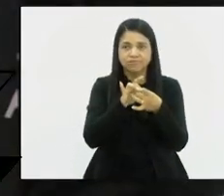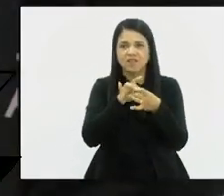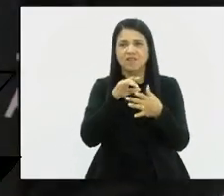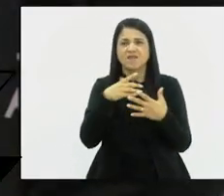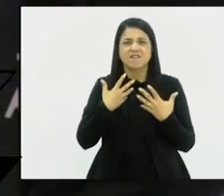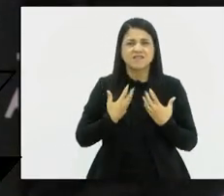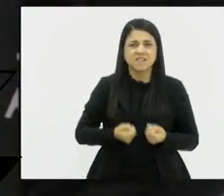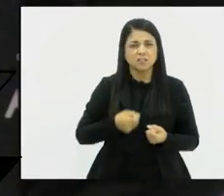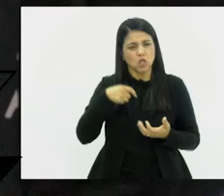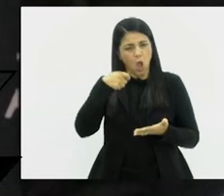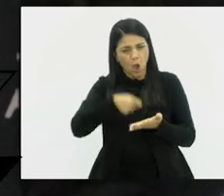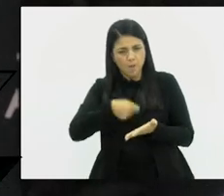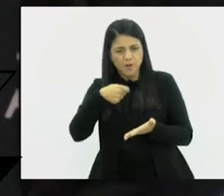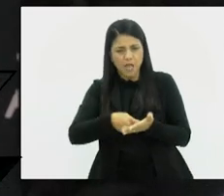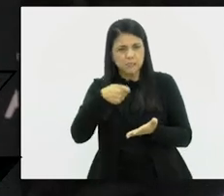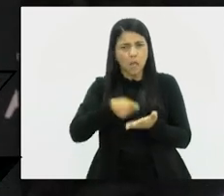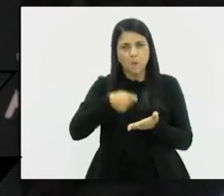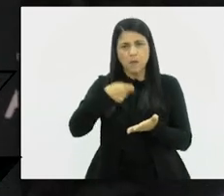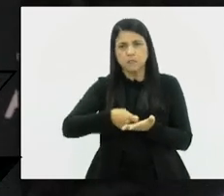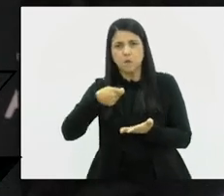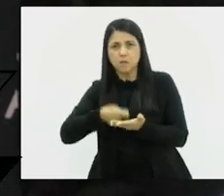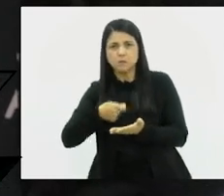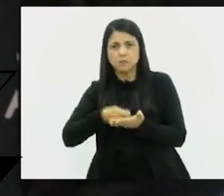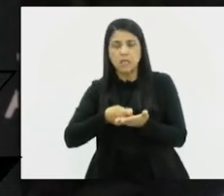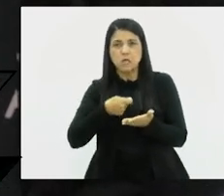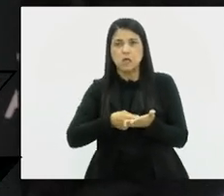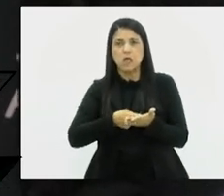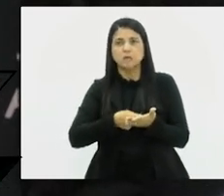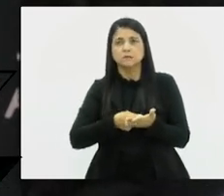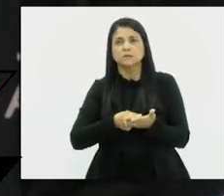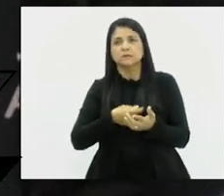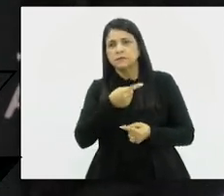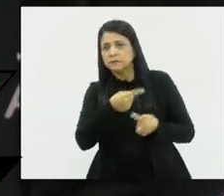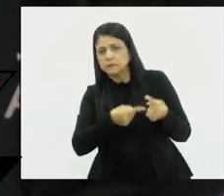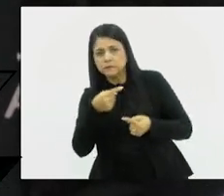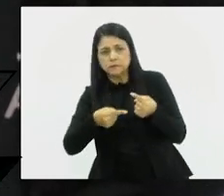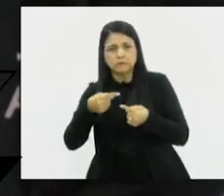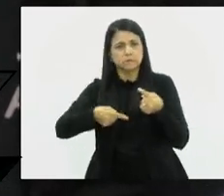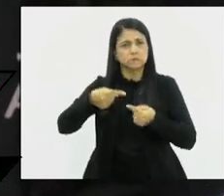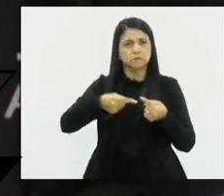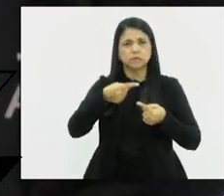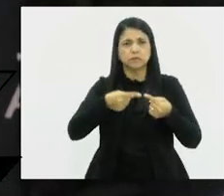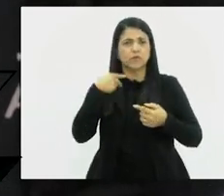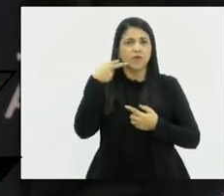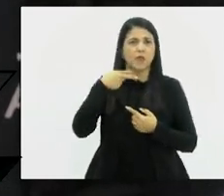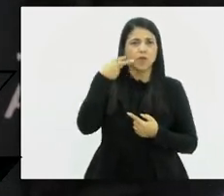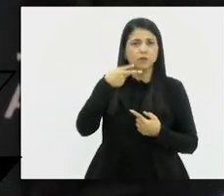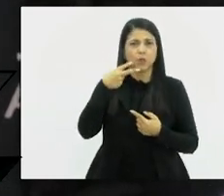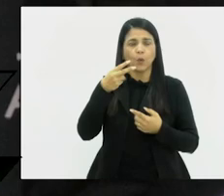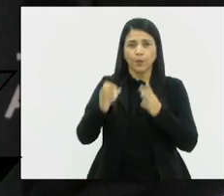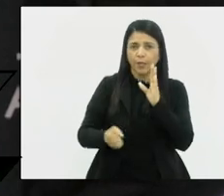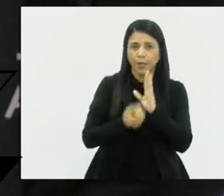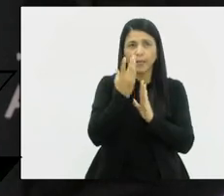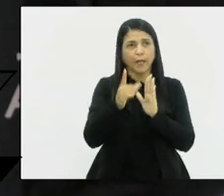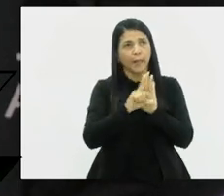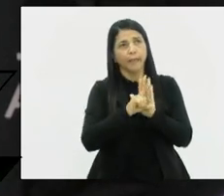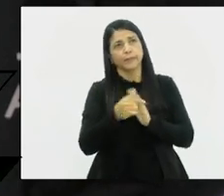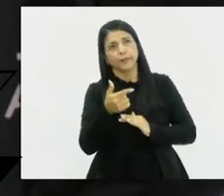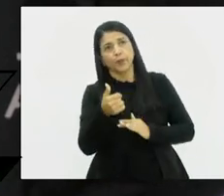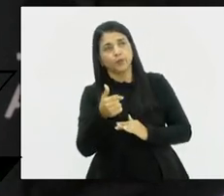ter obrigação, deveres, e ter que ficar se debatendo com vereador que cria a lei